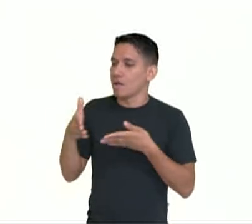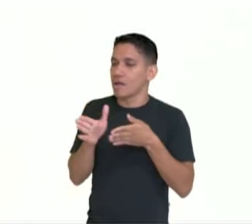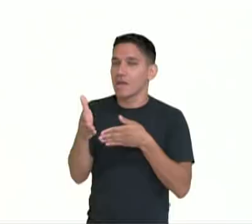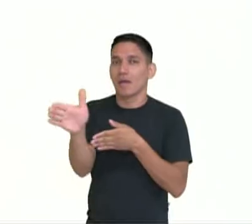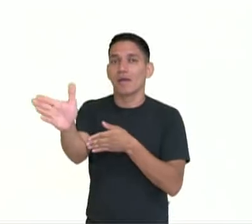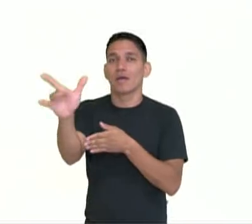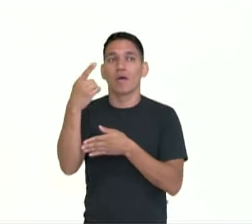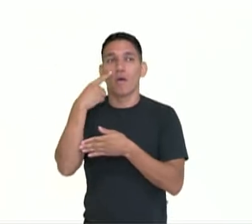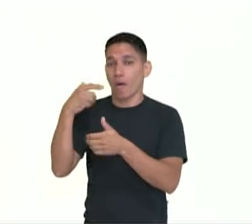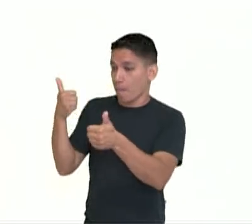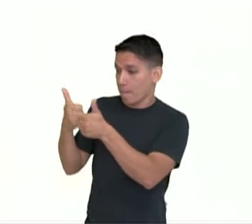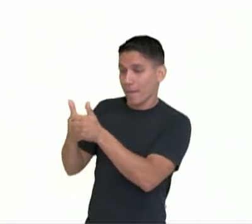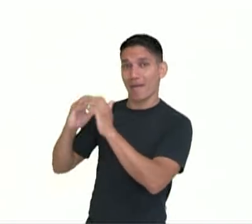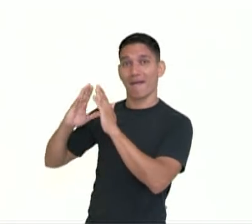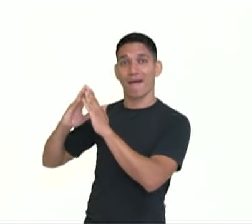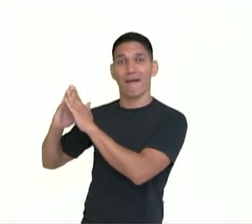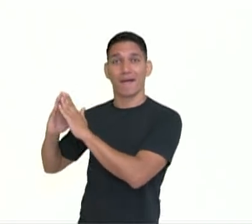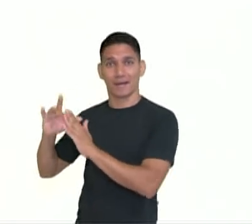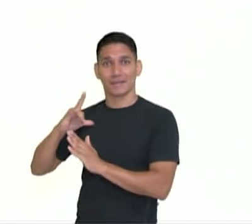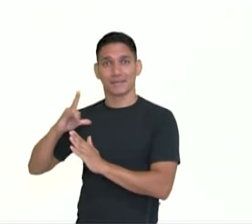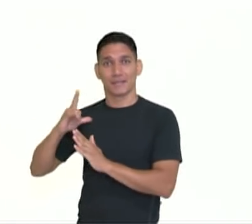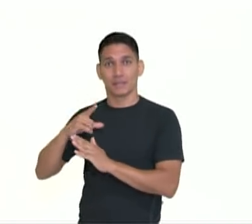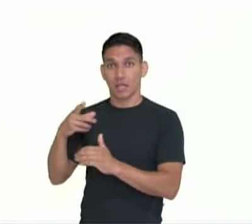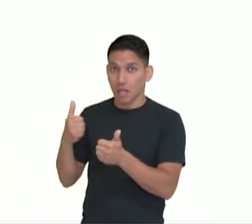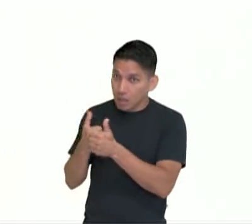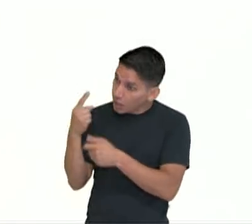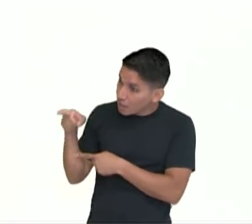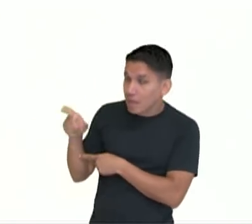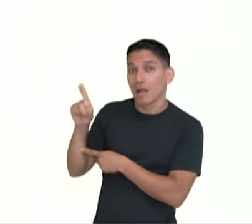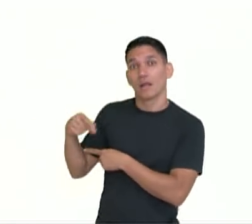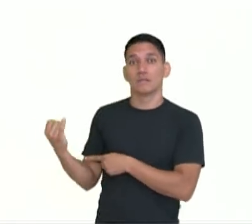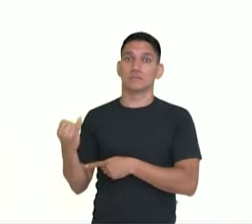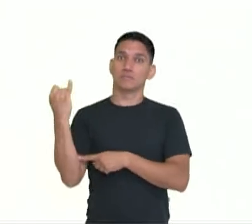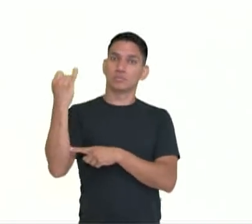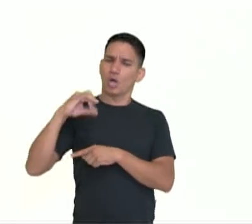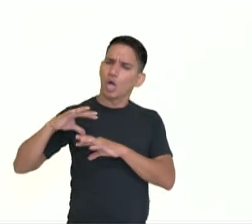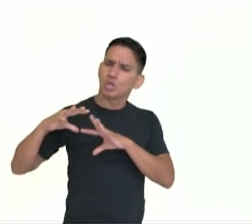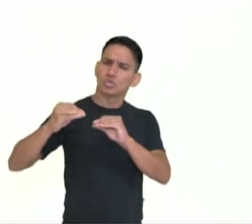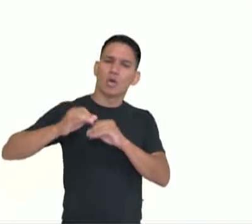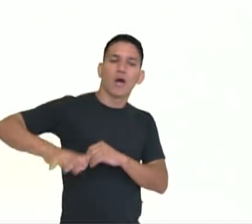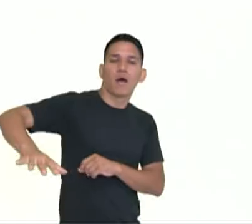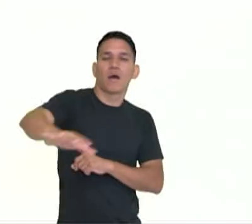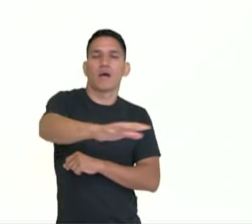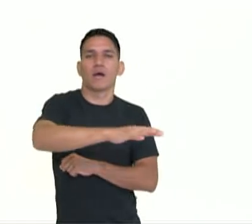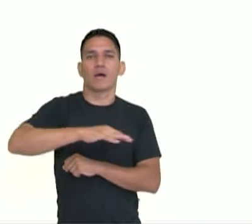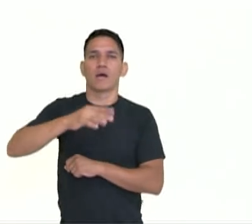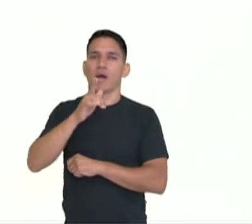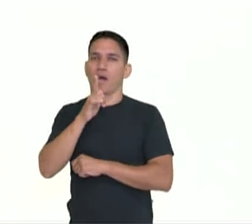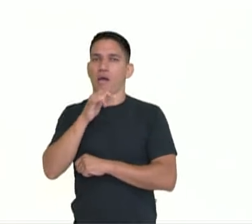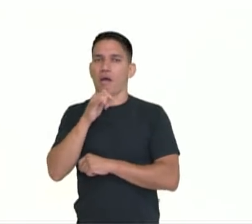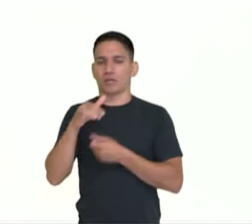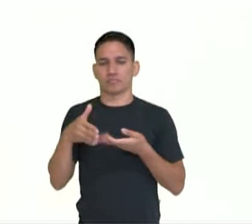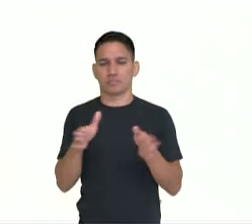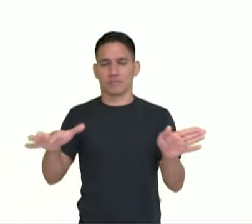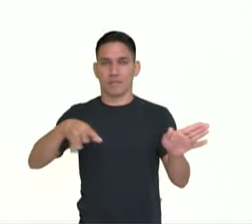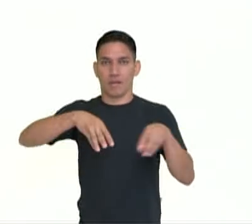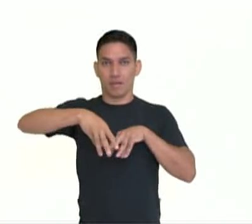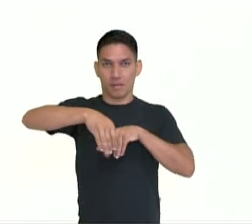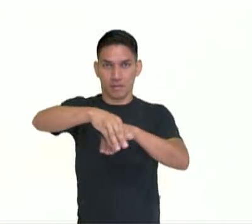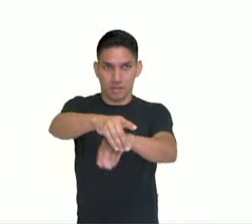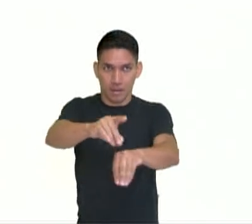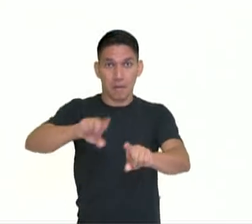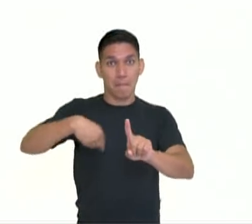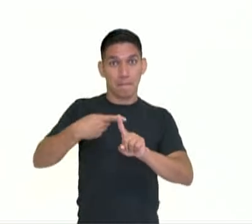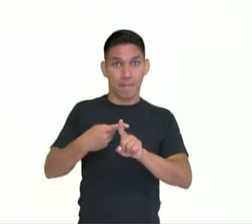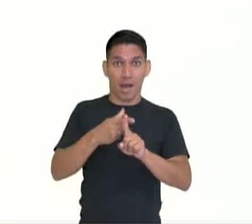pessoas moram próximo ao rio e esse rio se torna muito importante. Toda essa região da Mesopotâmia e mais a região aqui do rio